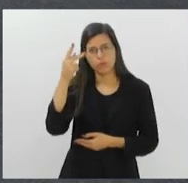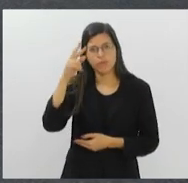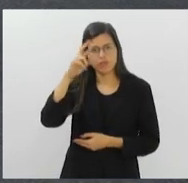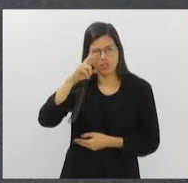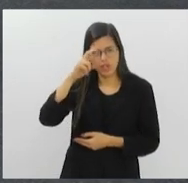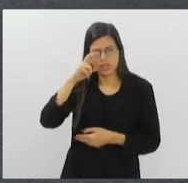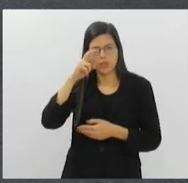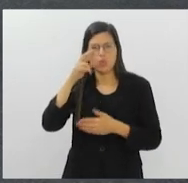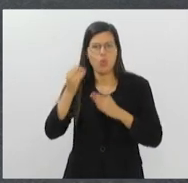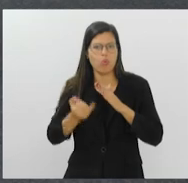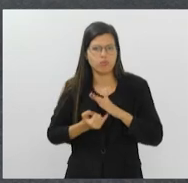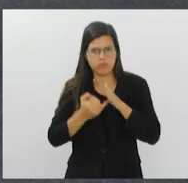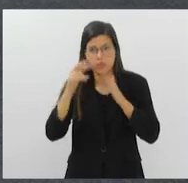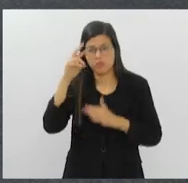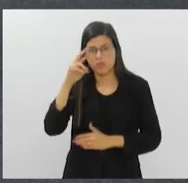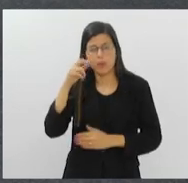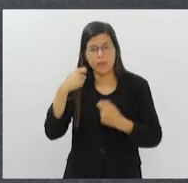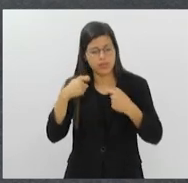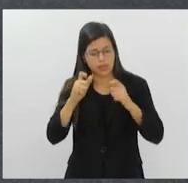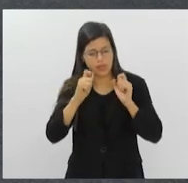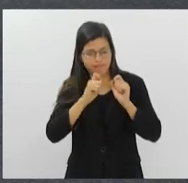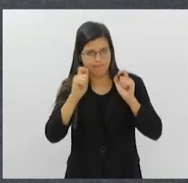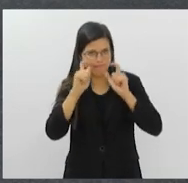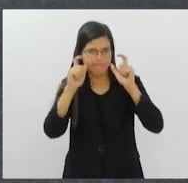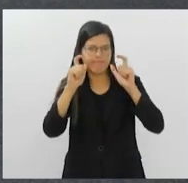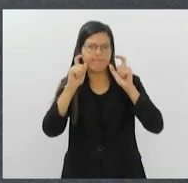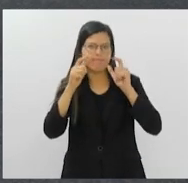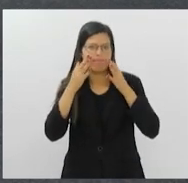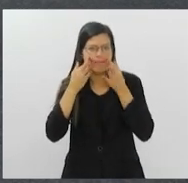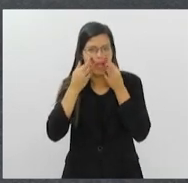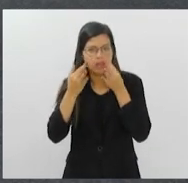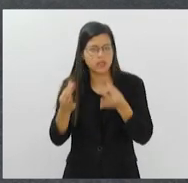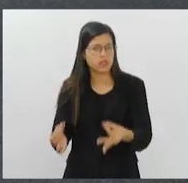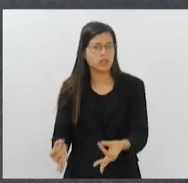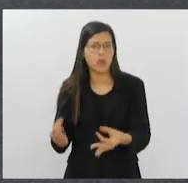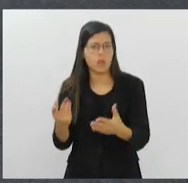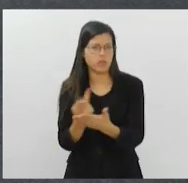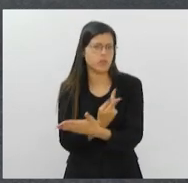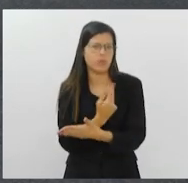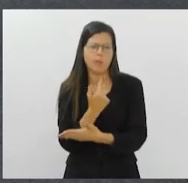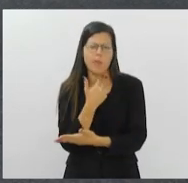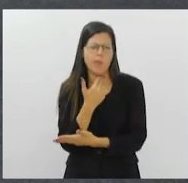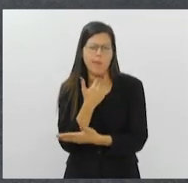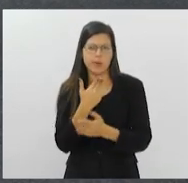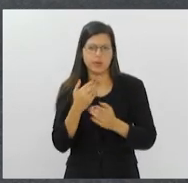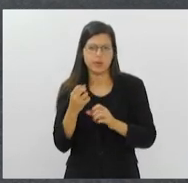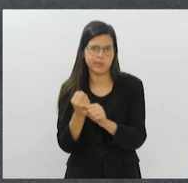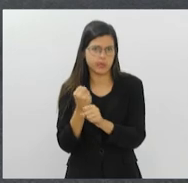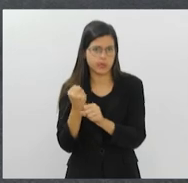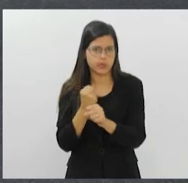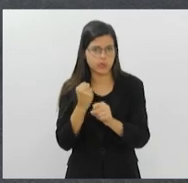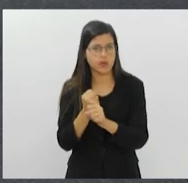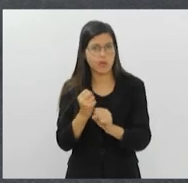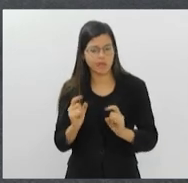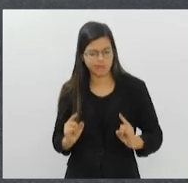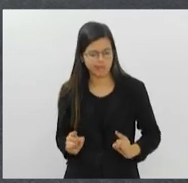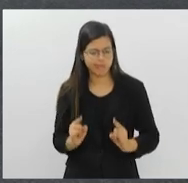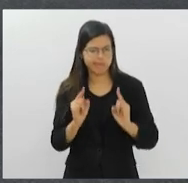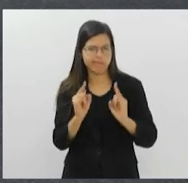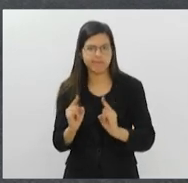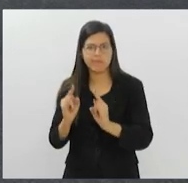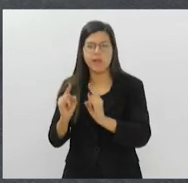atente ao que está acontecendo, porque não pode um empreendimento que